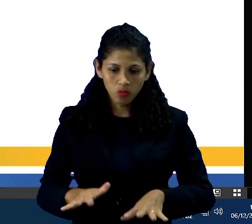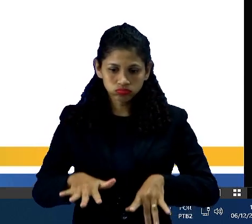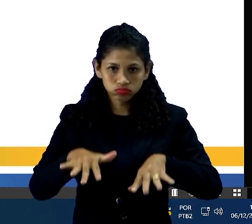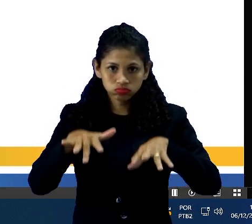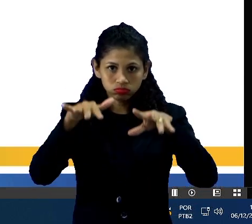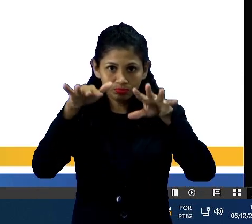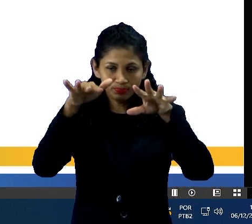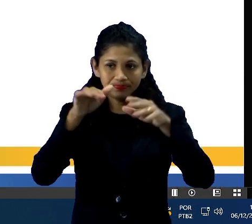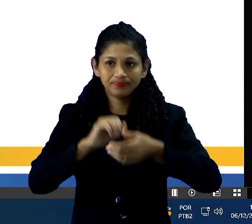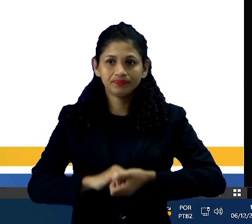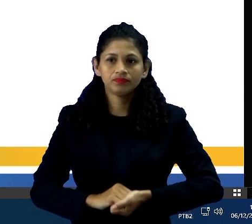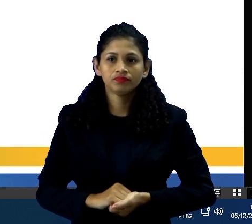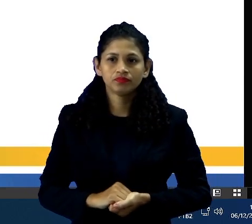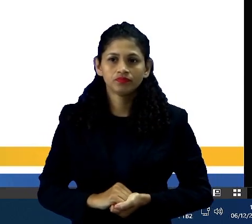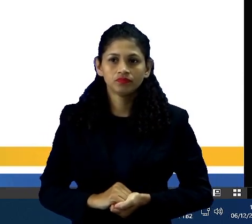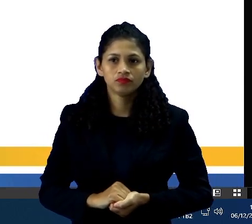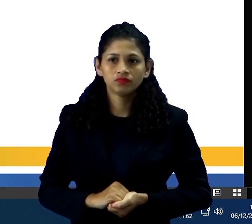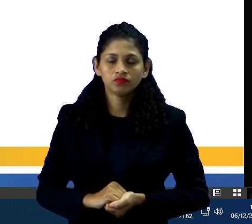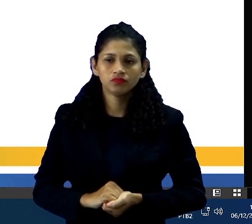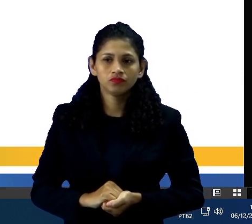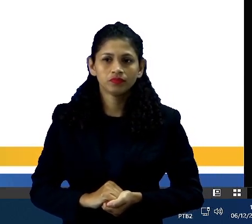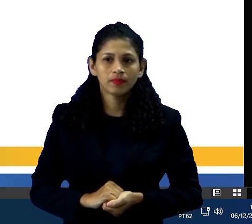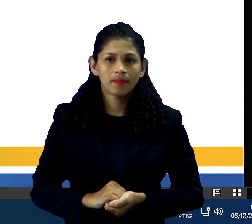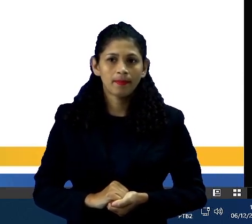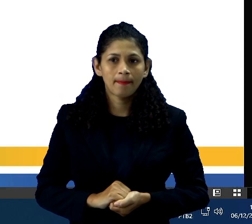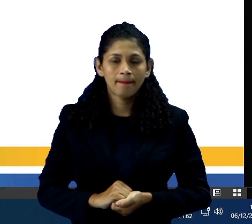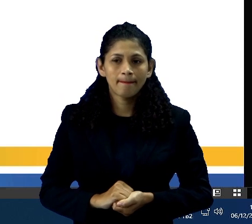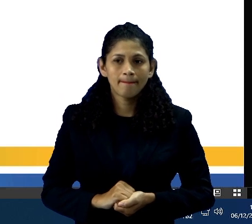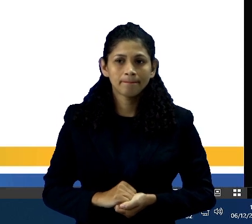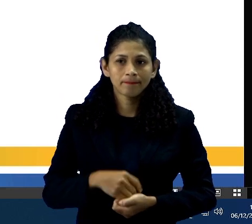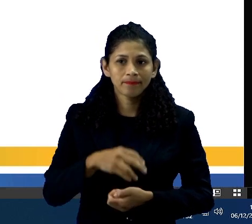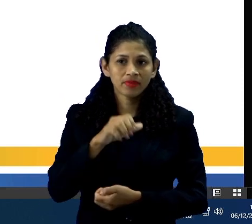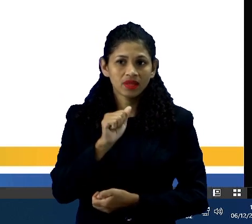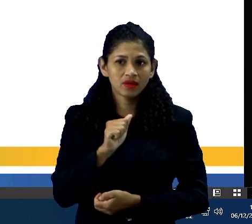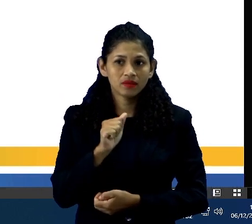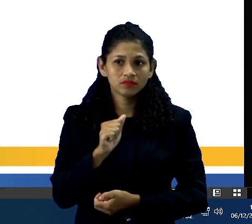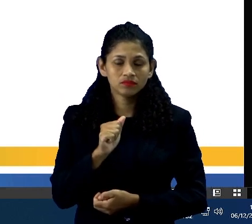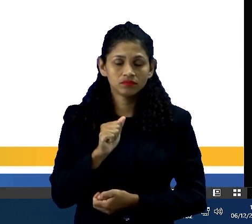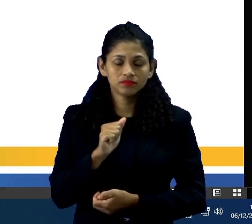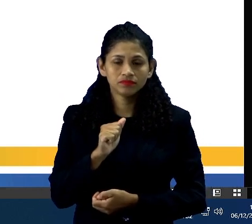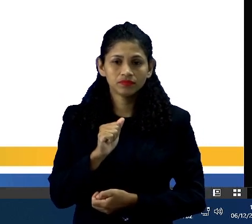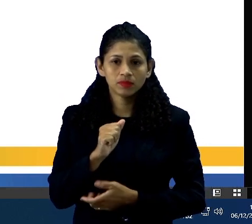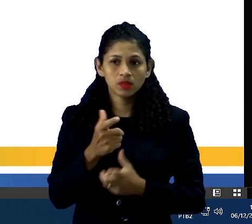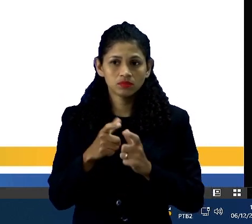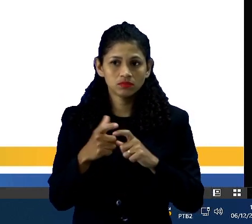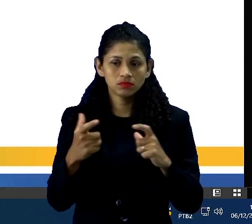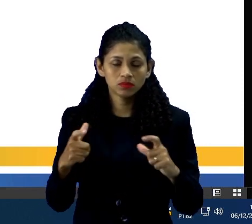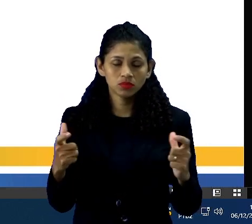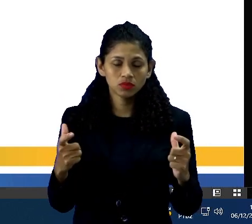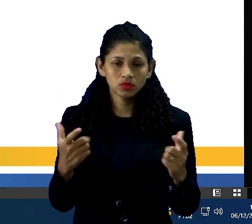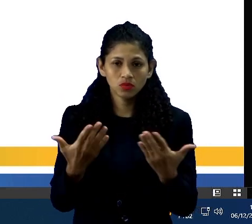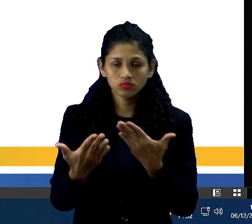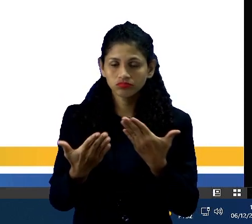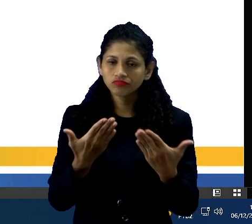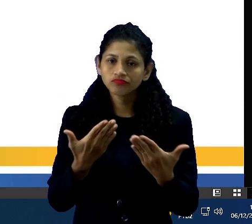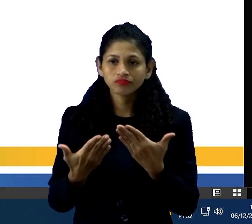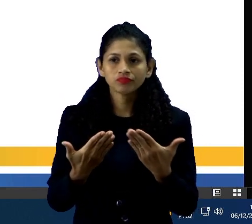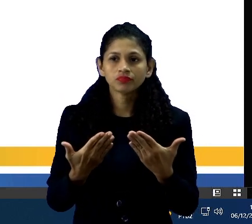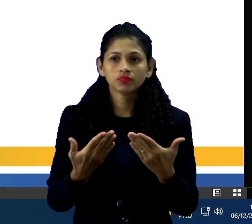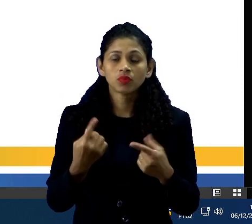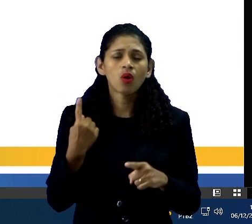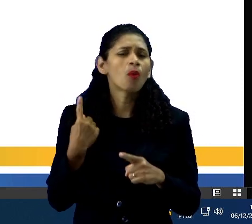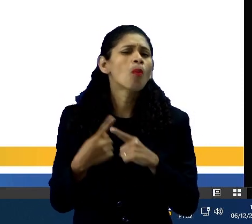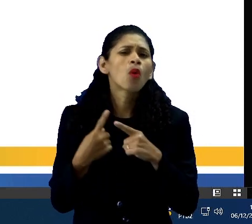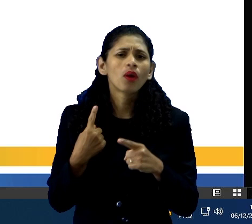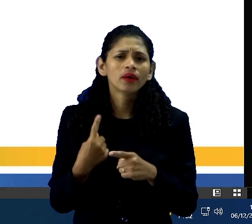de combustível e quilômetros percorrido por um veículo. As grandezas são diretamente proporcionais. Por quê?